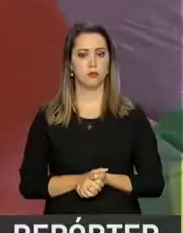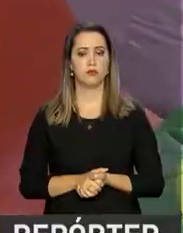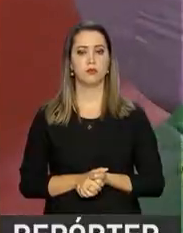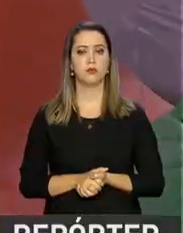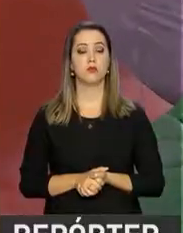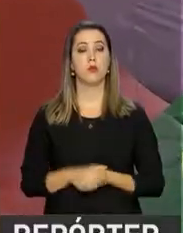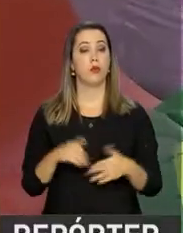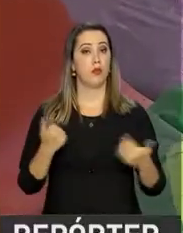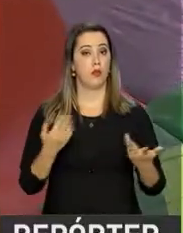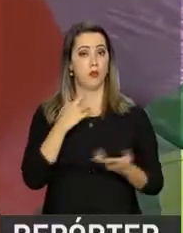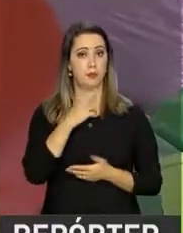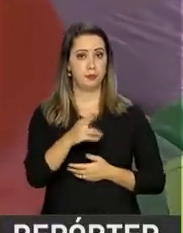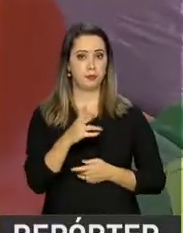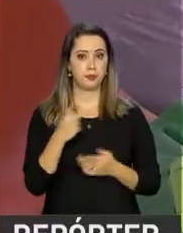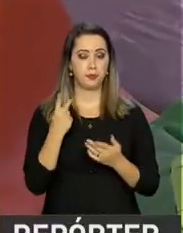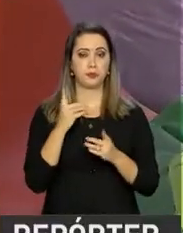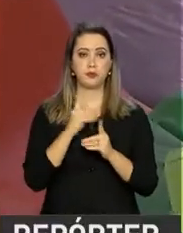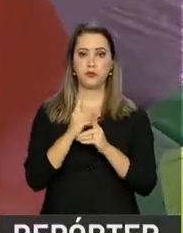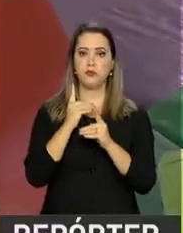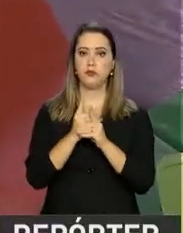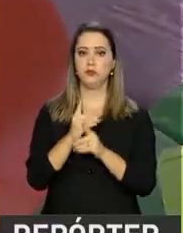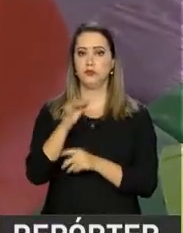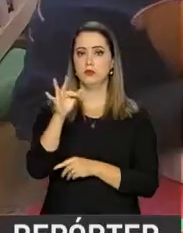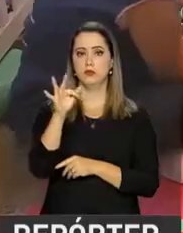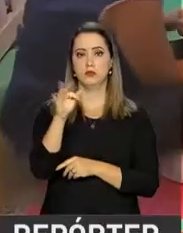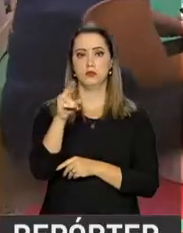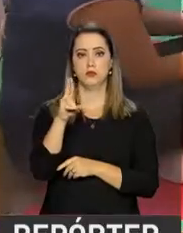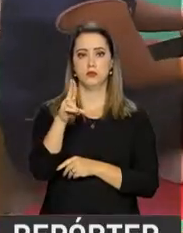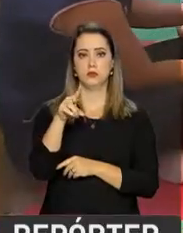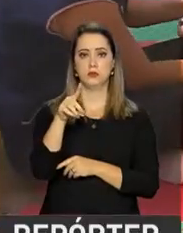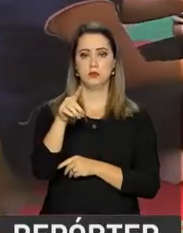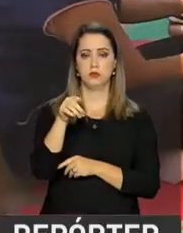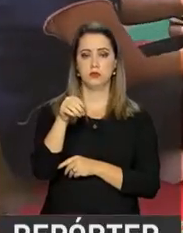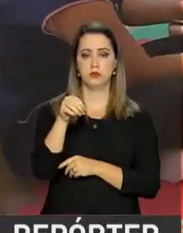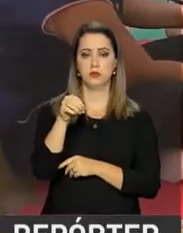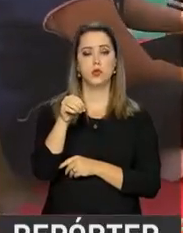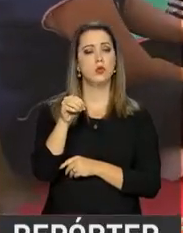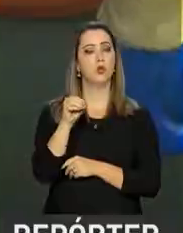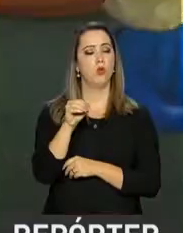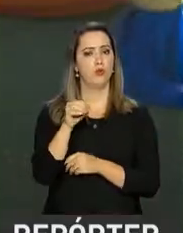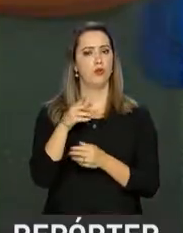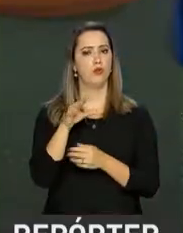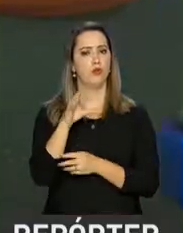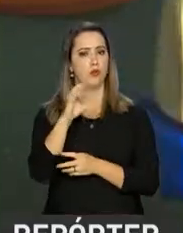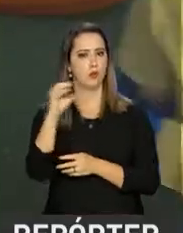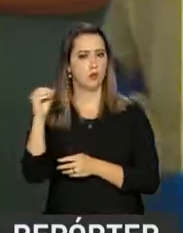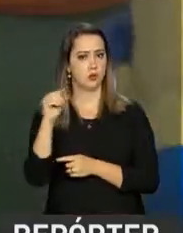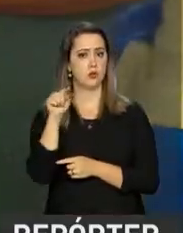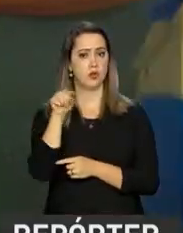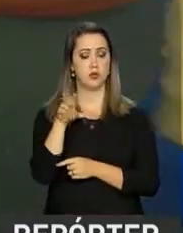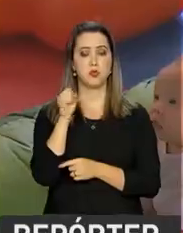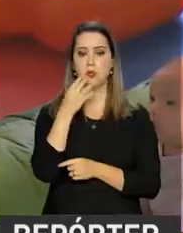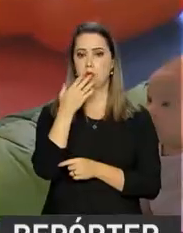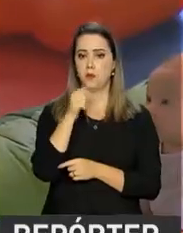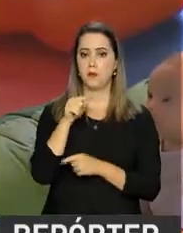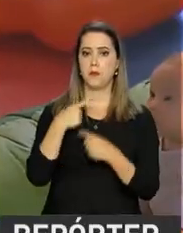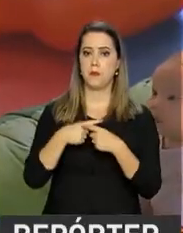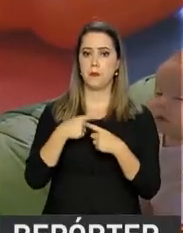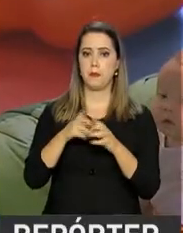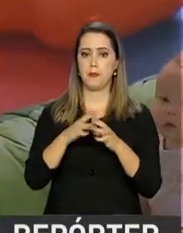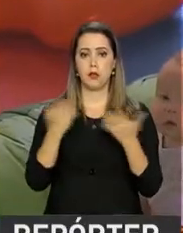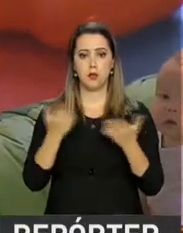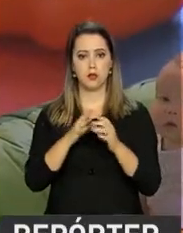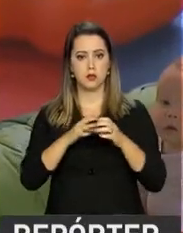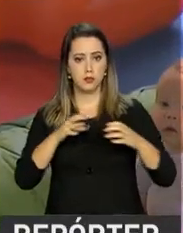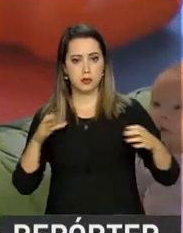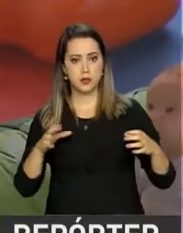A solução, Danube encontrou no Fundo Constitucional de Financiamento do Centro-Oeste. E o negócio deu tão certo que ela está